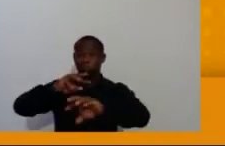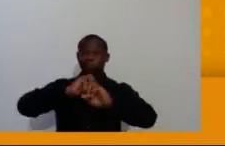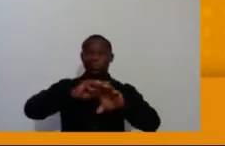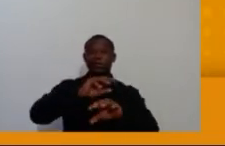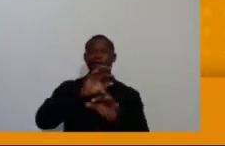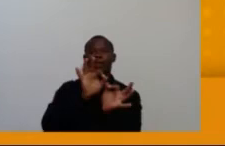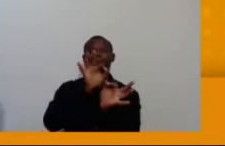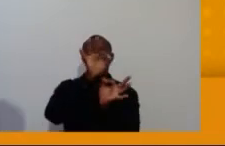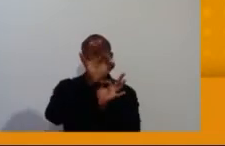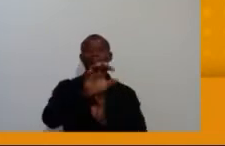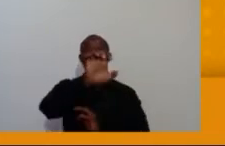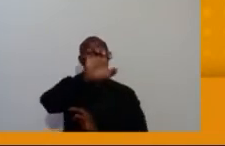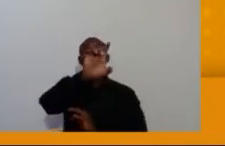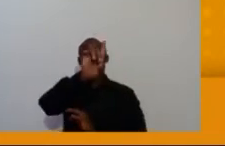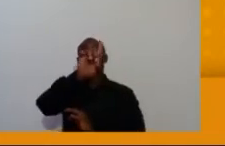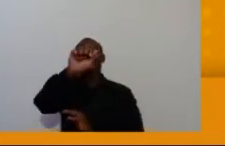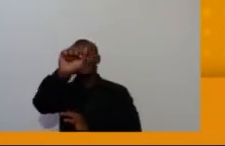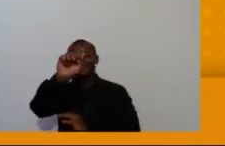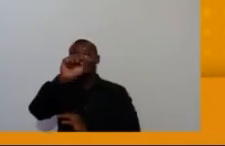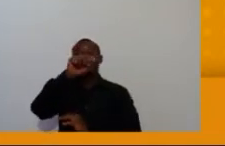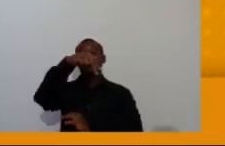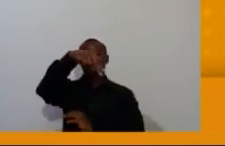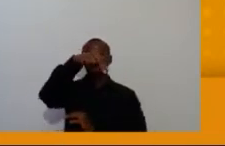recebê-la mais uma vez, eu digo. Gente,